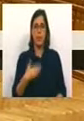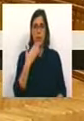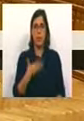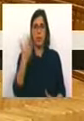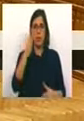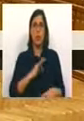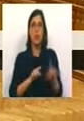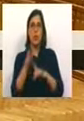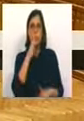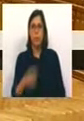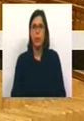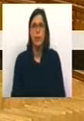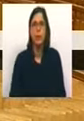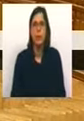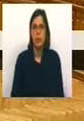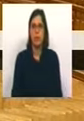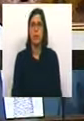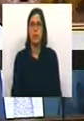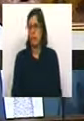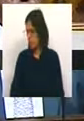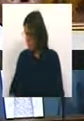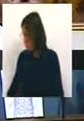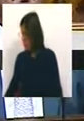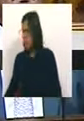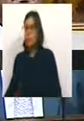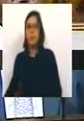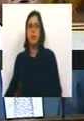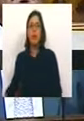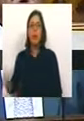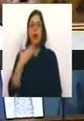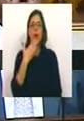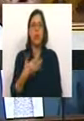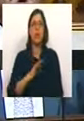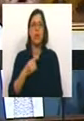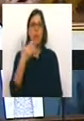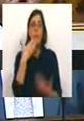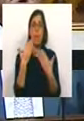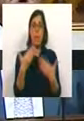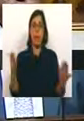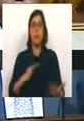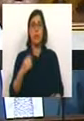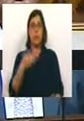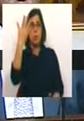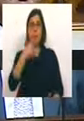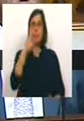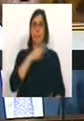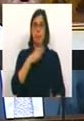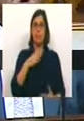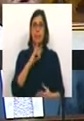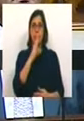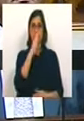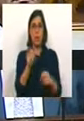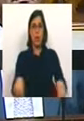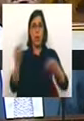Faz favor, Sr. Deputado. Muito obrigado, Sr. Presidente. Queria começar por agradecer, Sr. Presidente, as palavras que dirigiu à